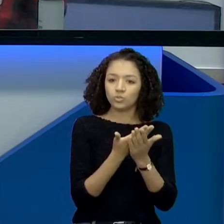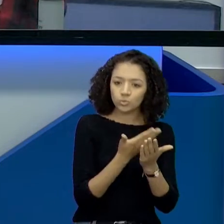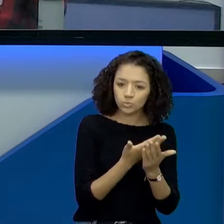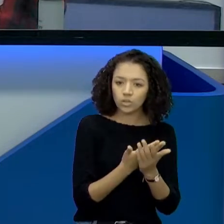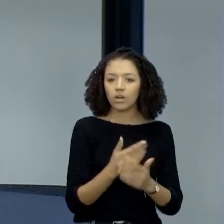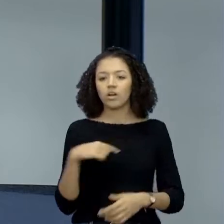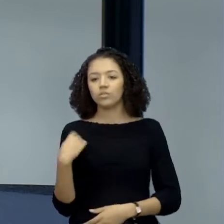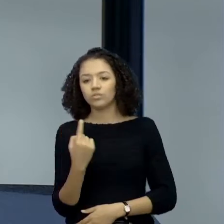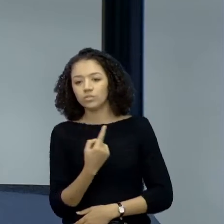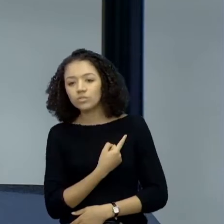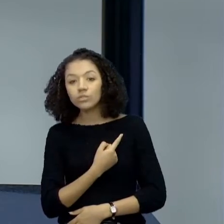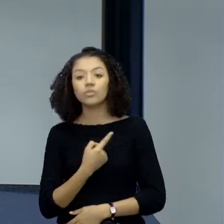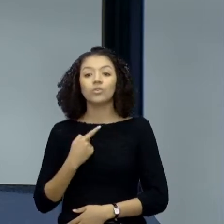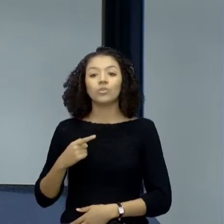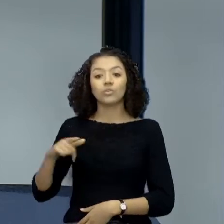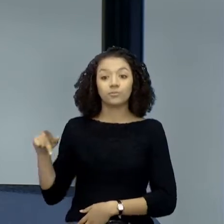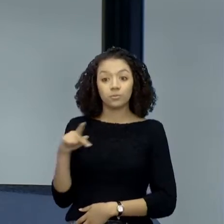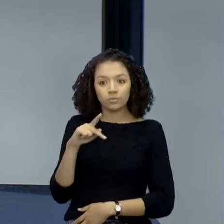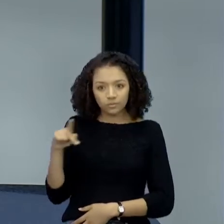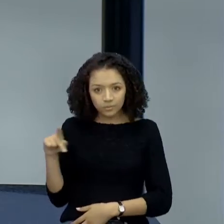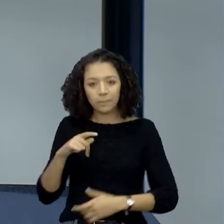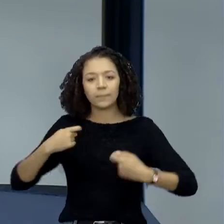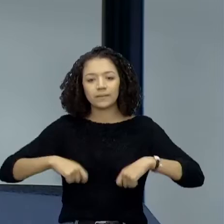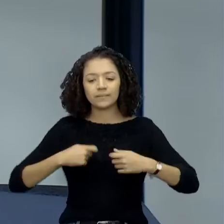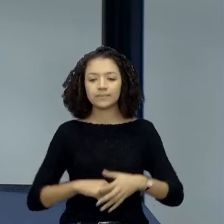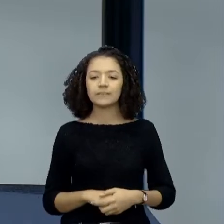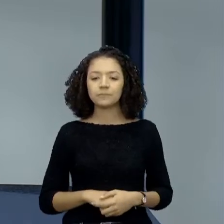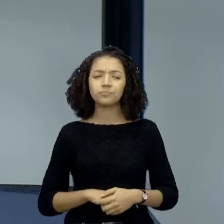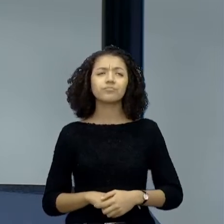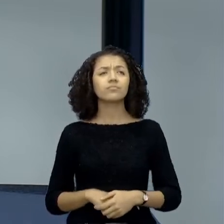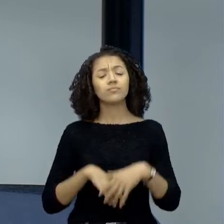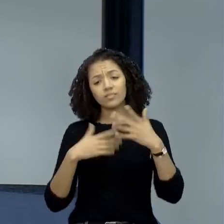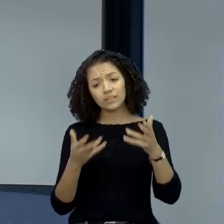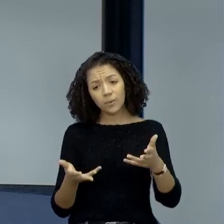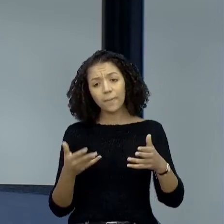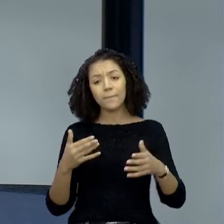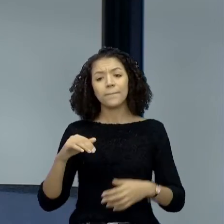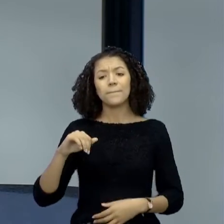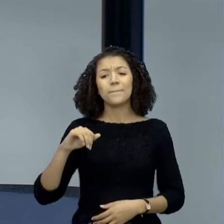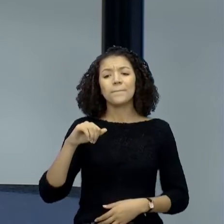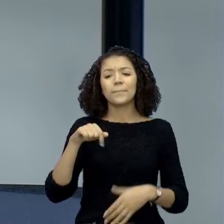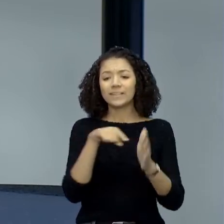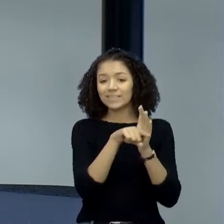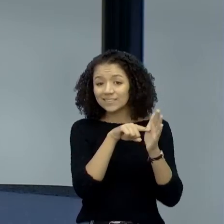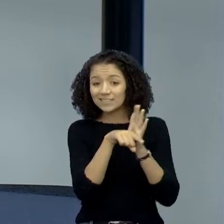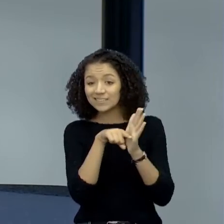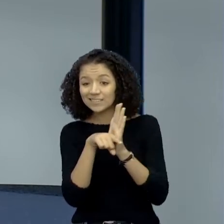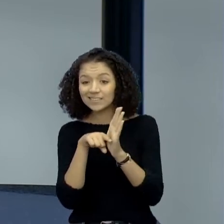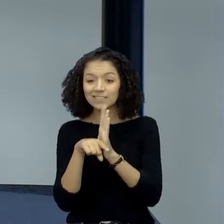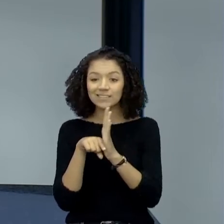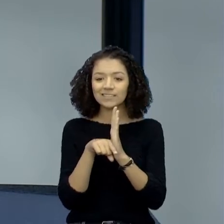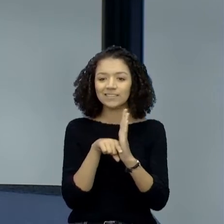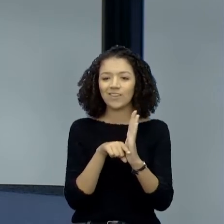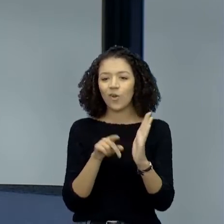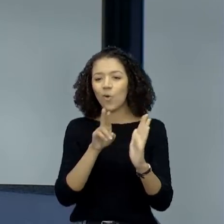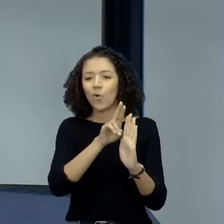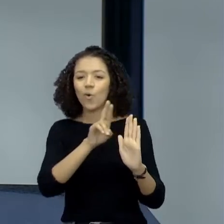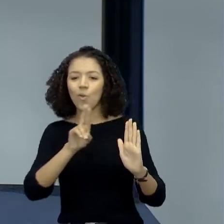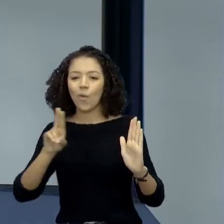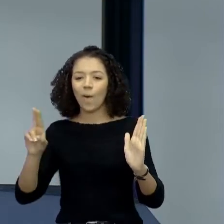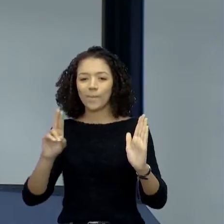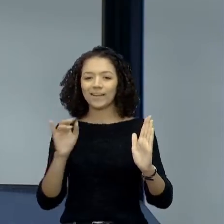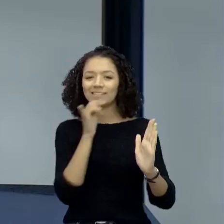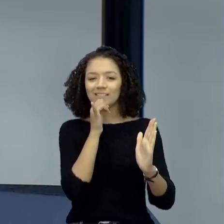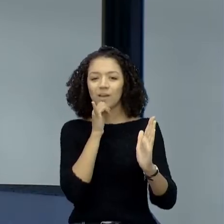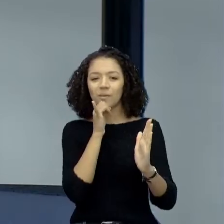também tem o fato que, assim, a pesquisa, às vezes, o material que você encontra não tá com o nome que você precisa, né? Eu acho que às